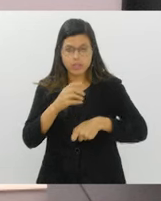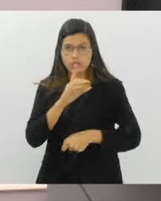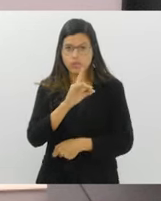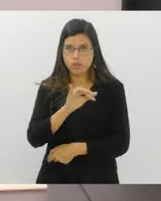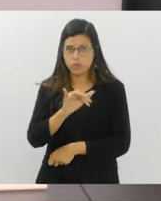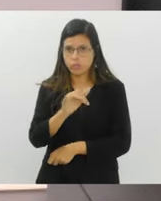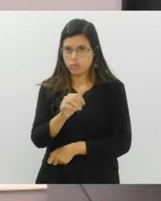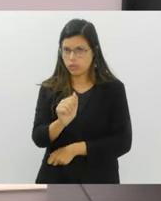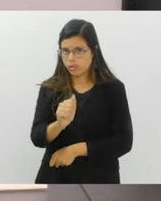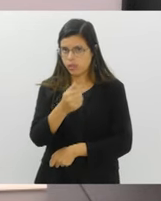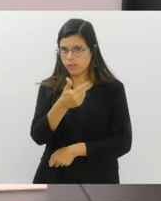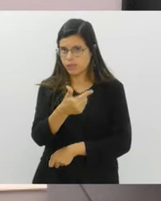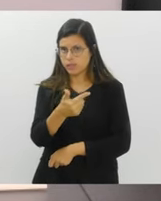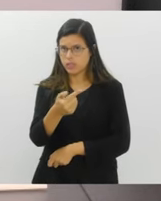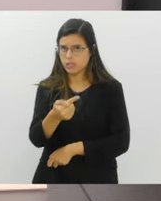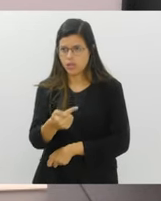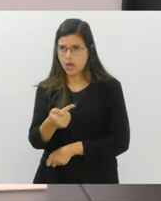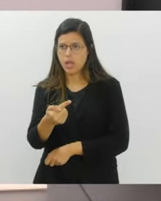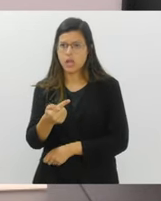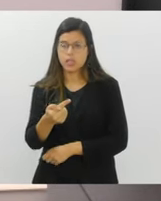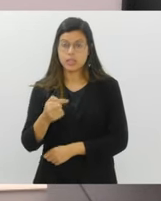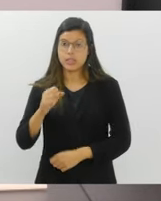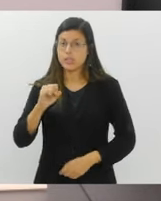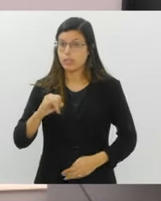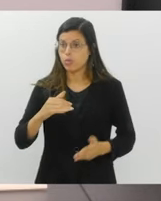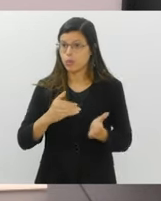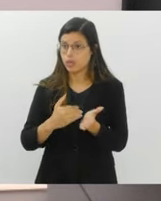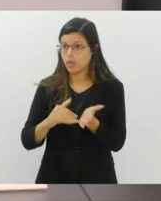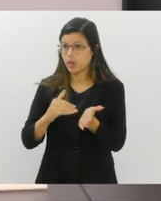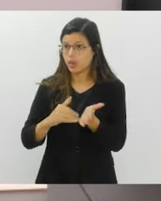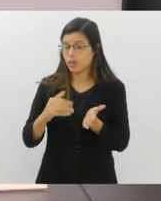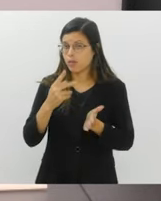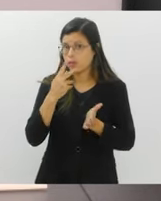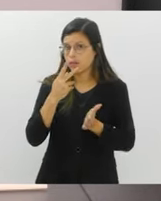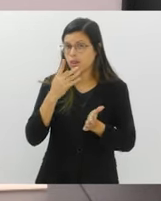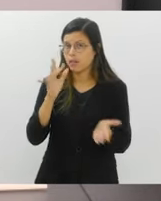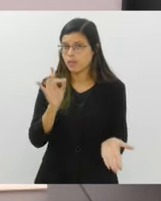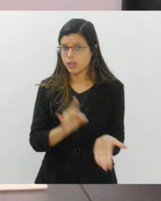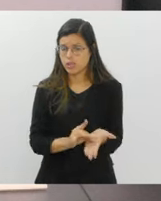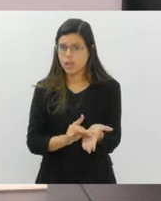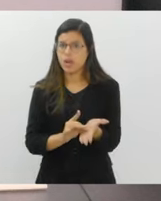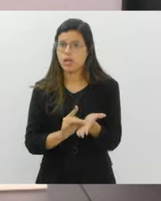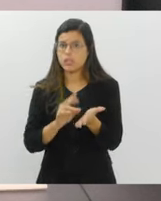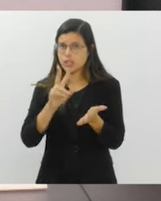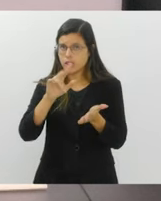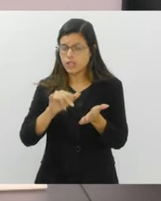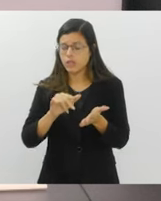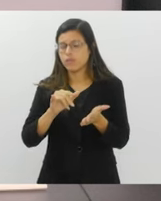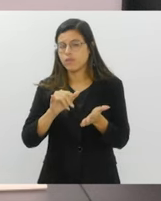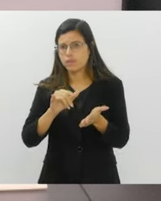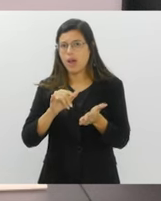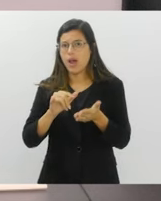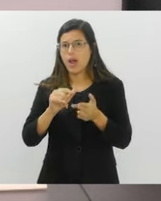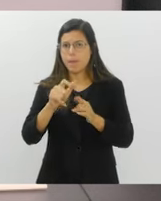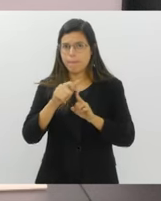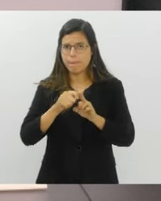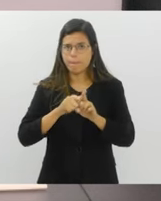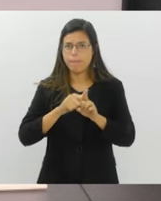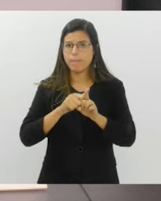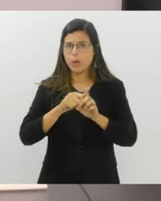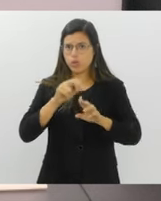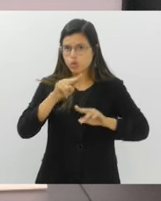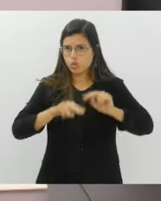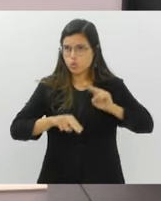se o secretário está dizendo no jornal, se é verdade isso, que vai assumir ainda em junho, vai